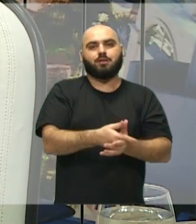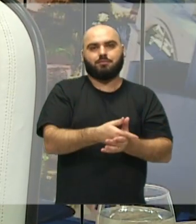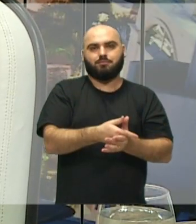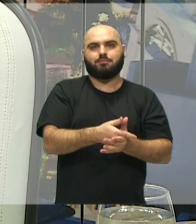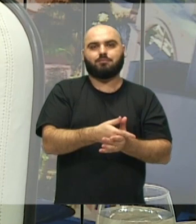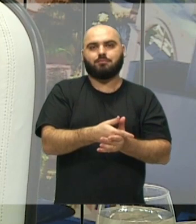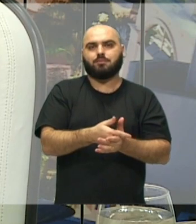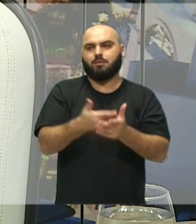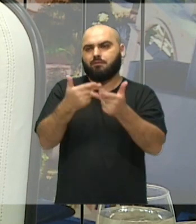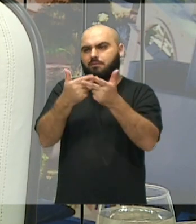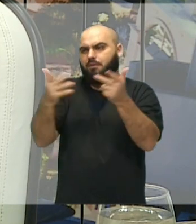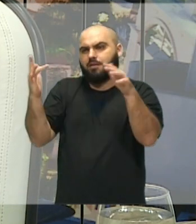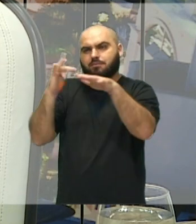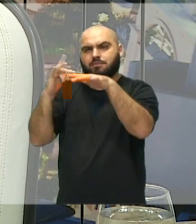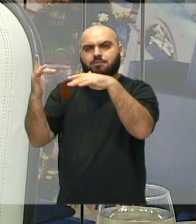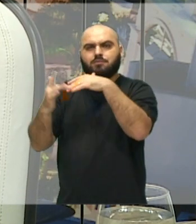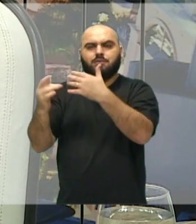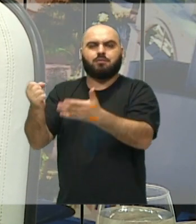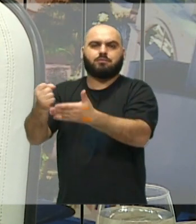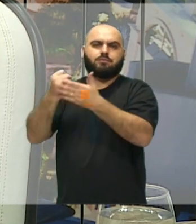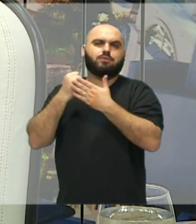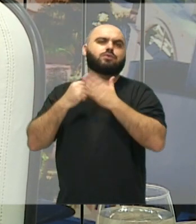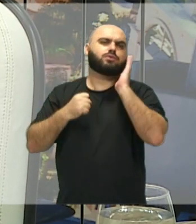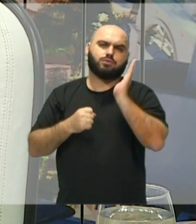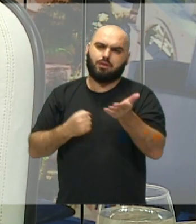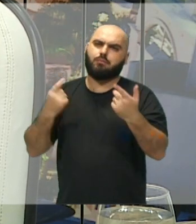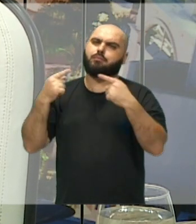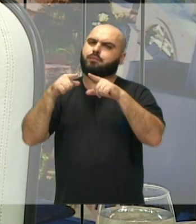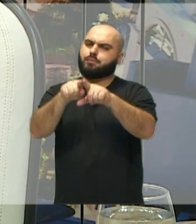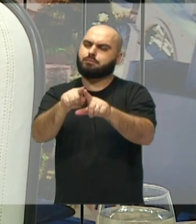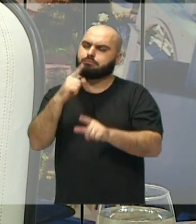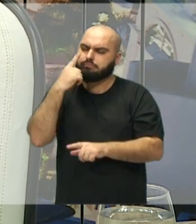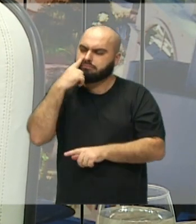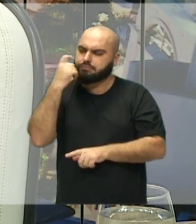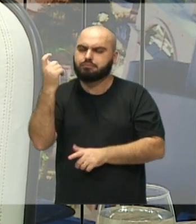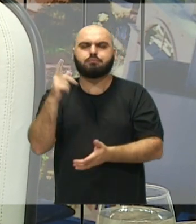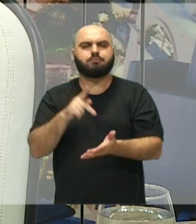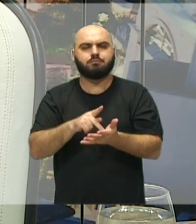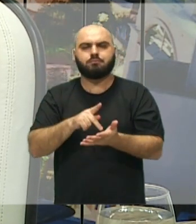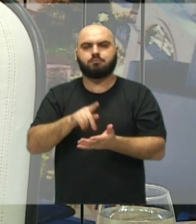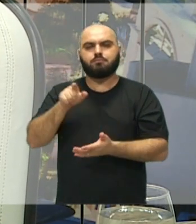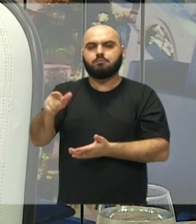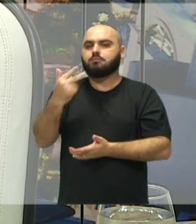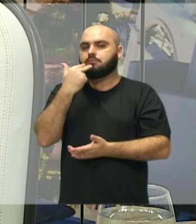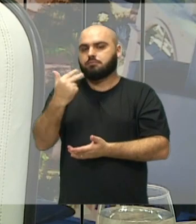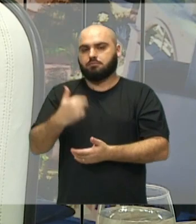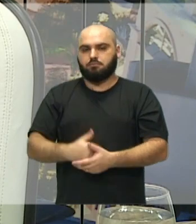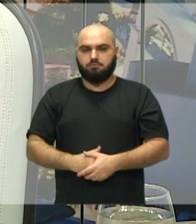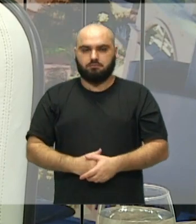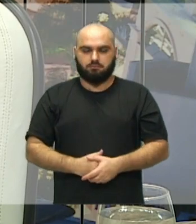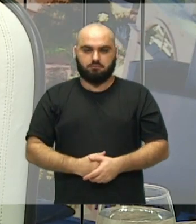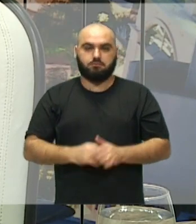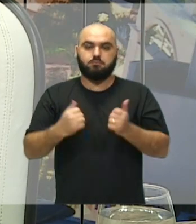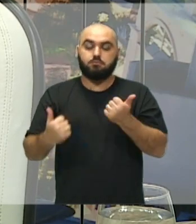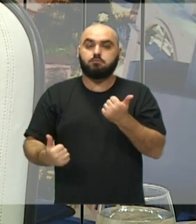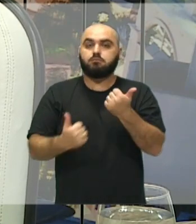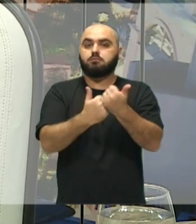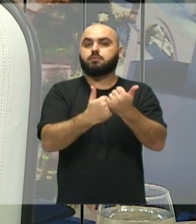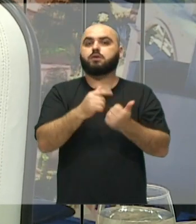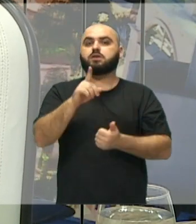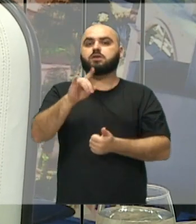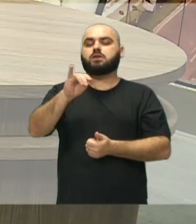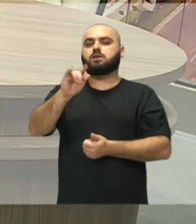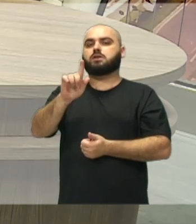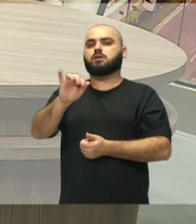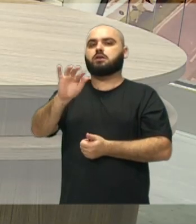patrocínios vêm pelas redes sociais, a gente já fez parcerias muito interessantes, então pode ser um apoiador digital, né? Pode ser o